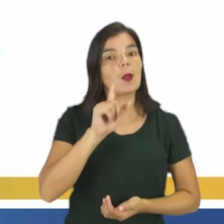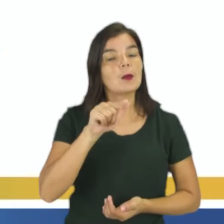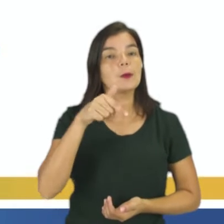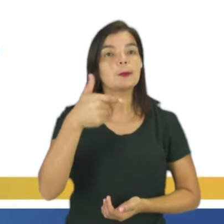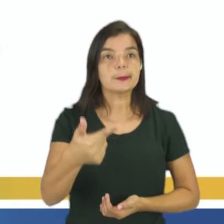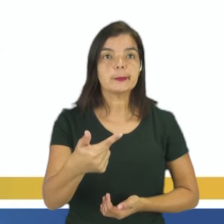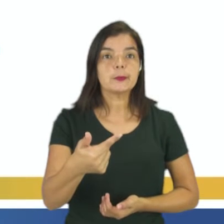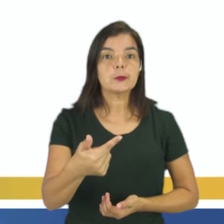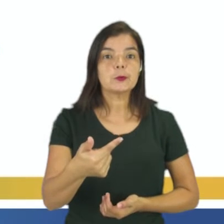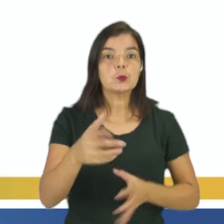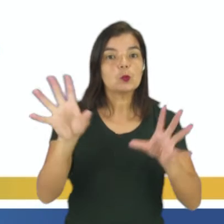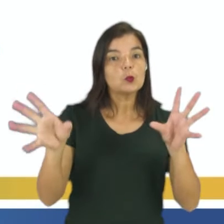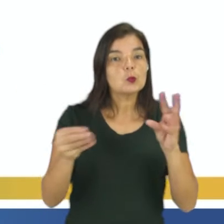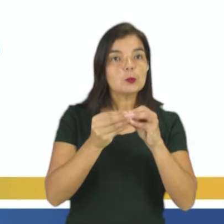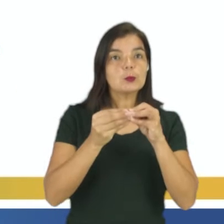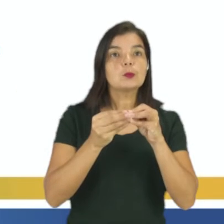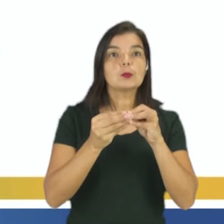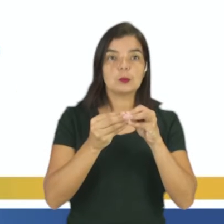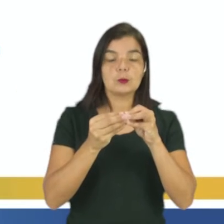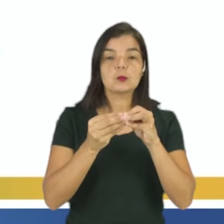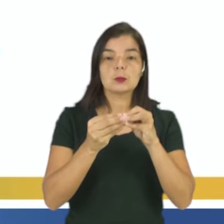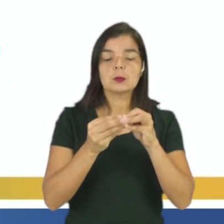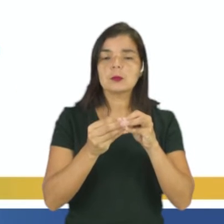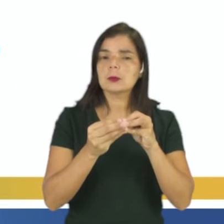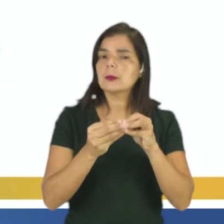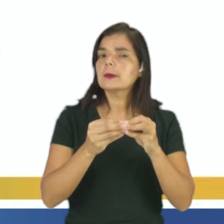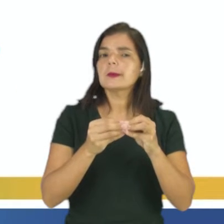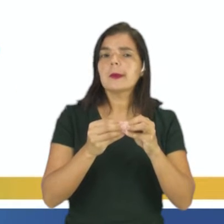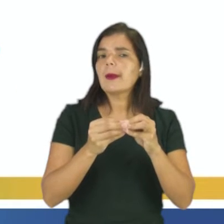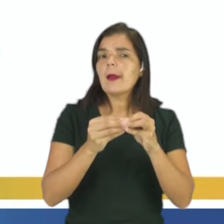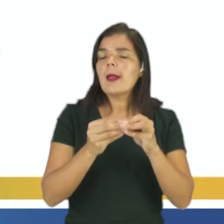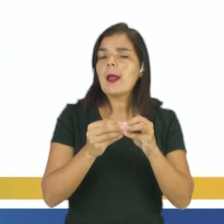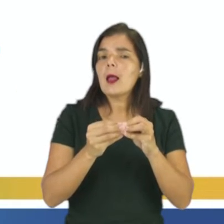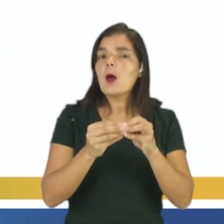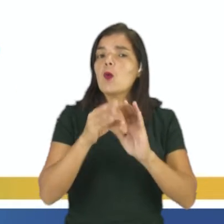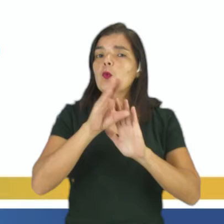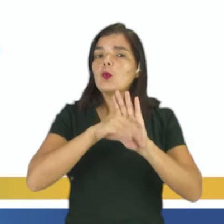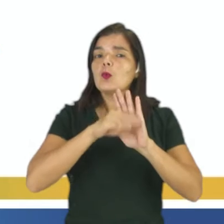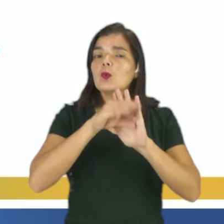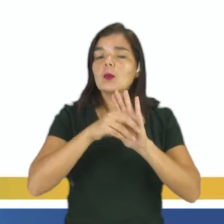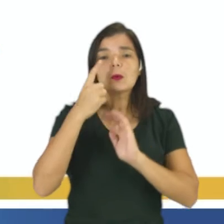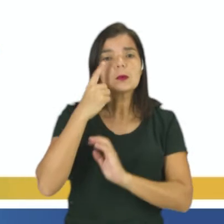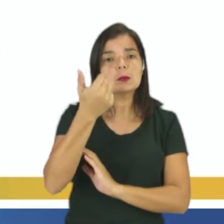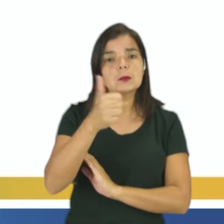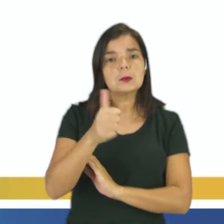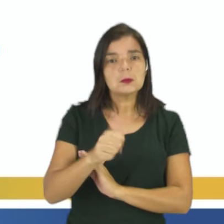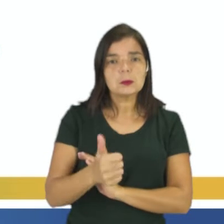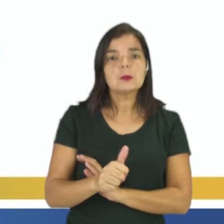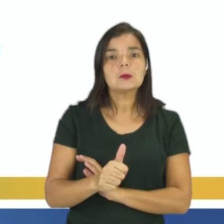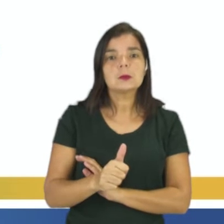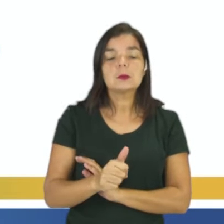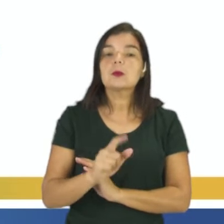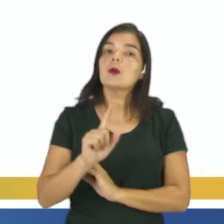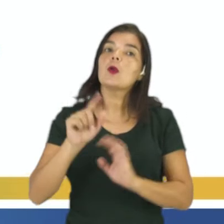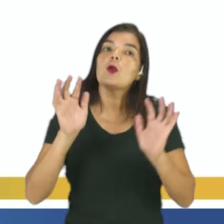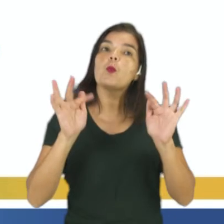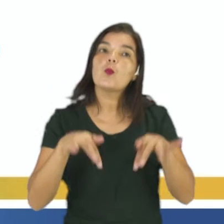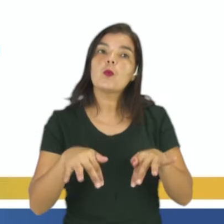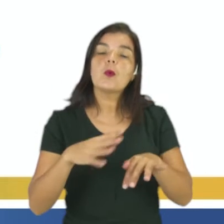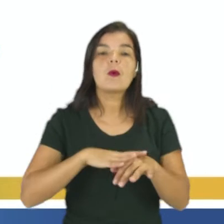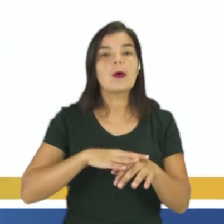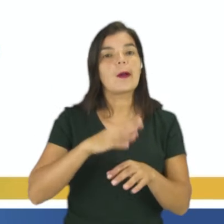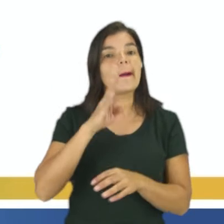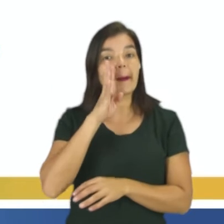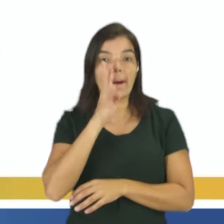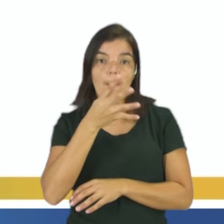Depois vem o resumo ou síntese do conteúdo que você vai analisar. E por último, a